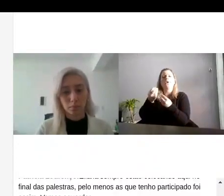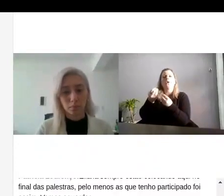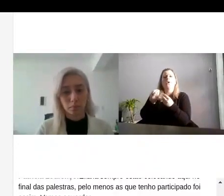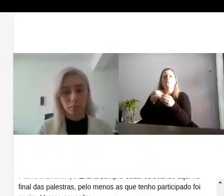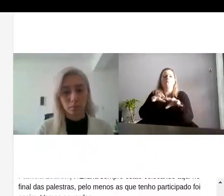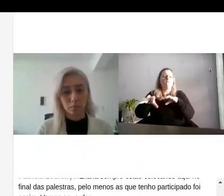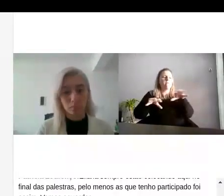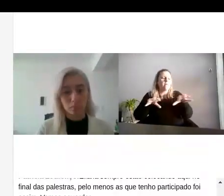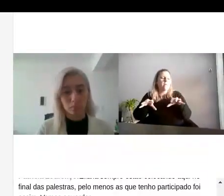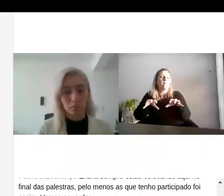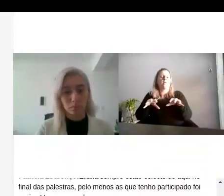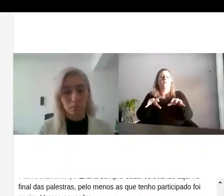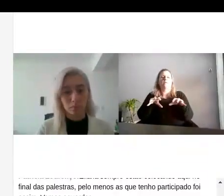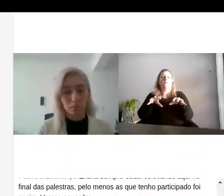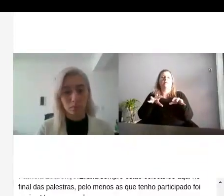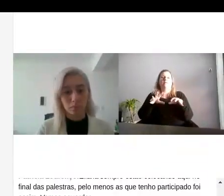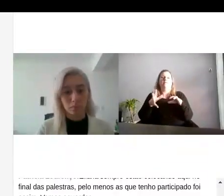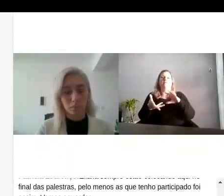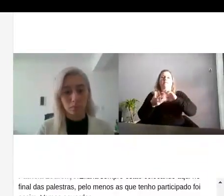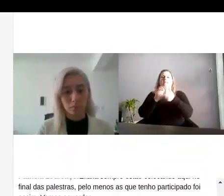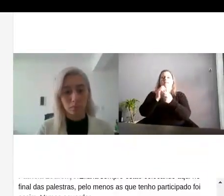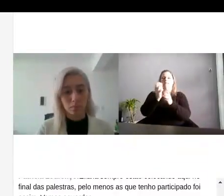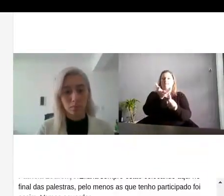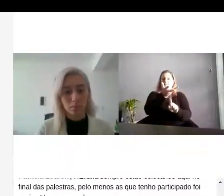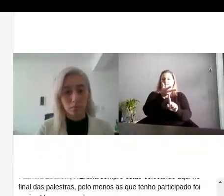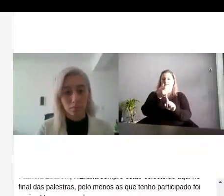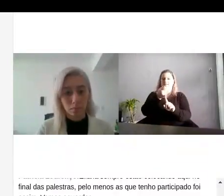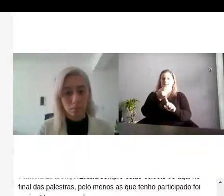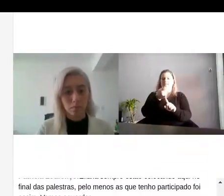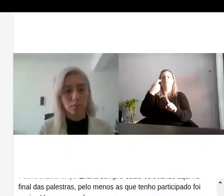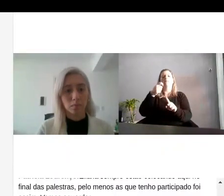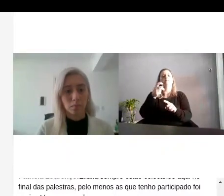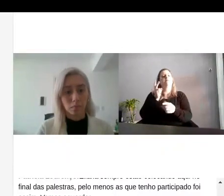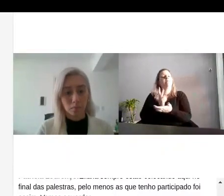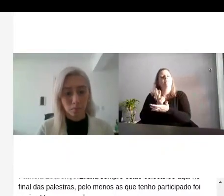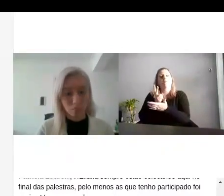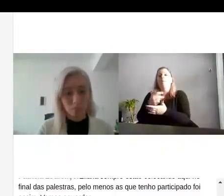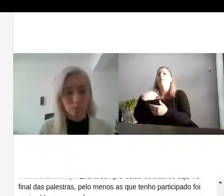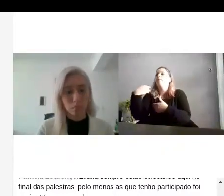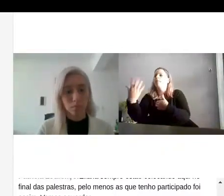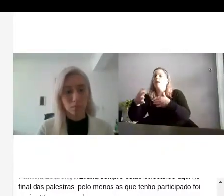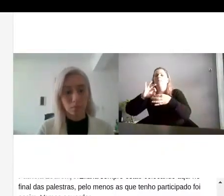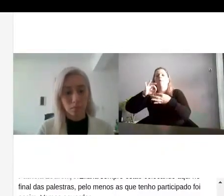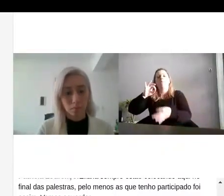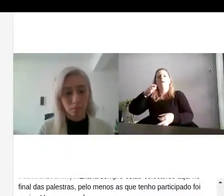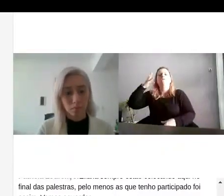Sempre, sempre. A gente vai sempre voltar para a questão do conhecimento, não adianta. E